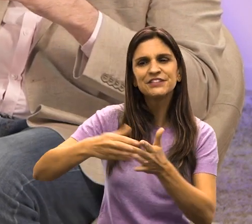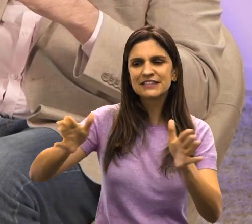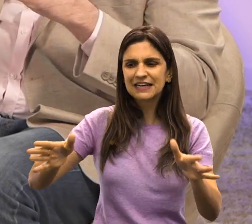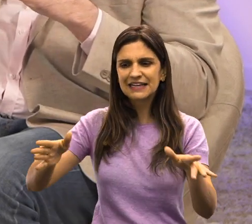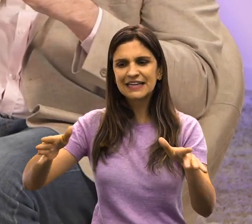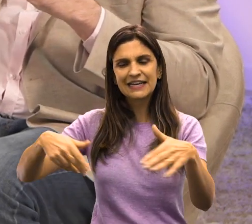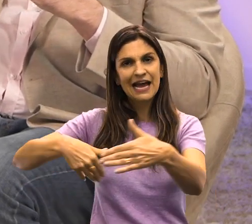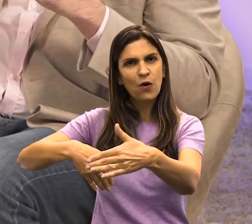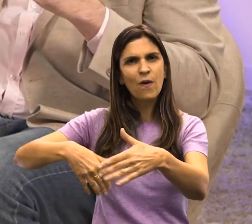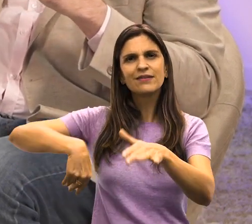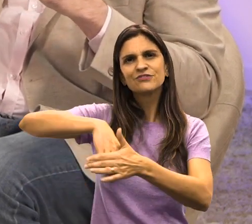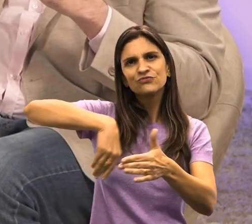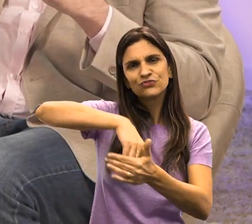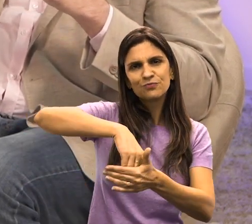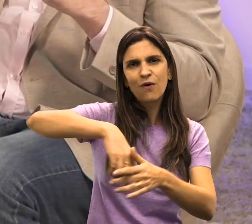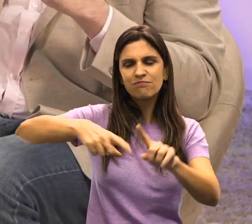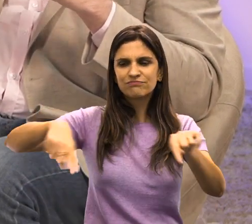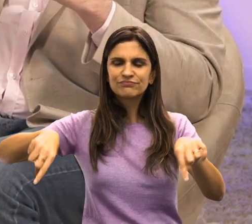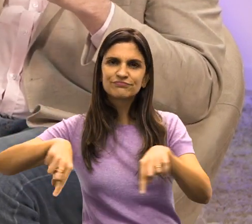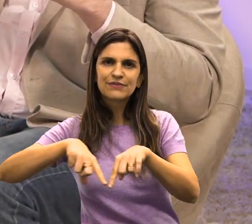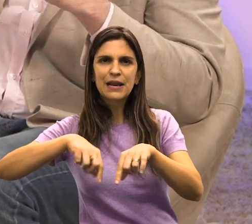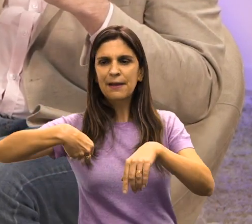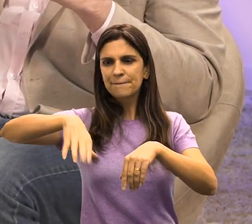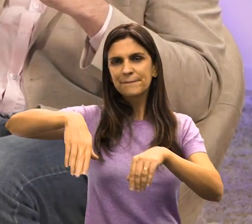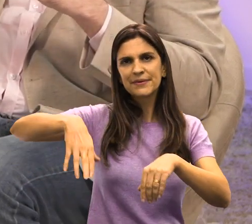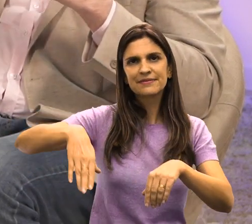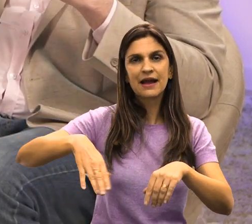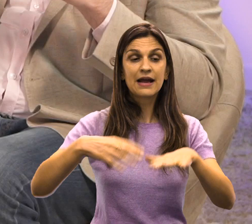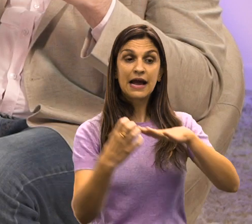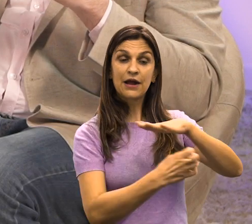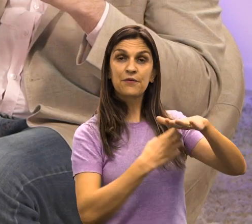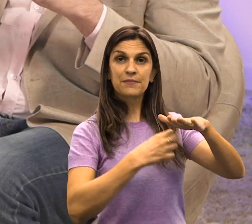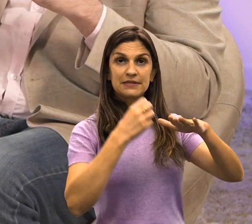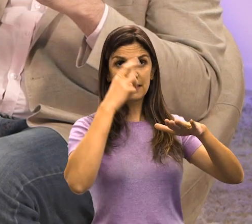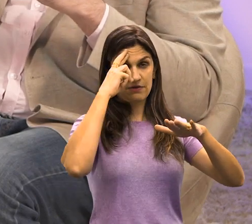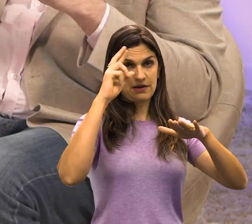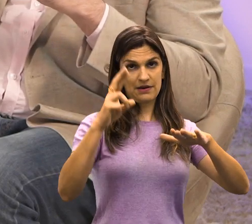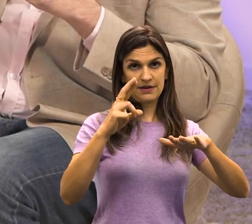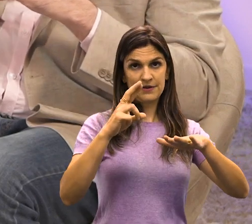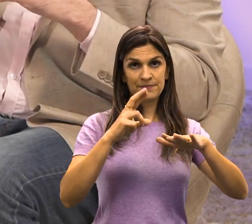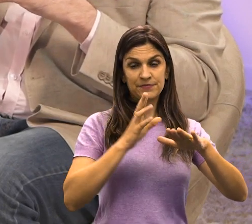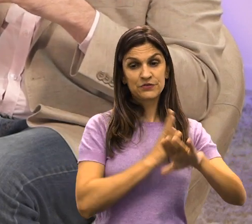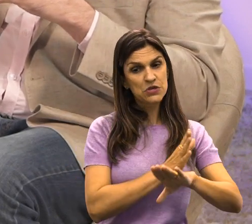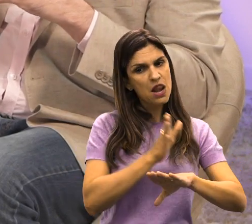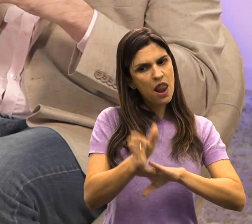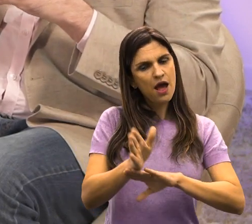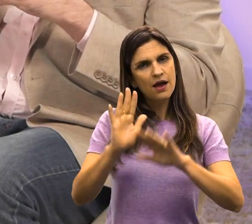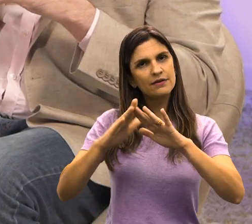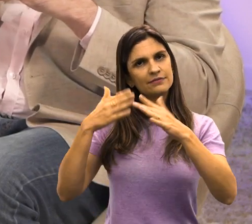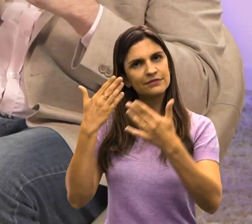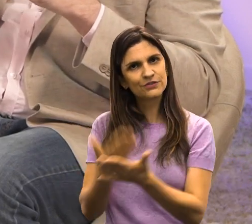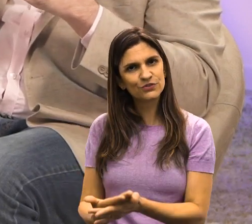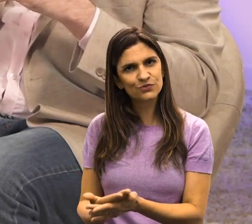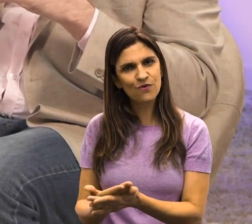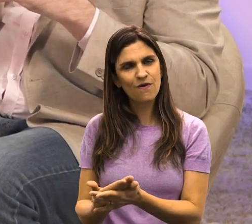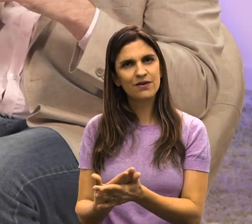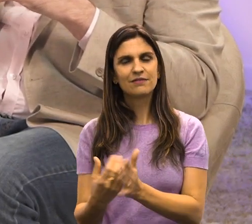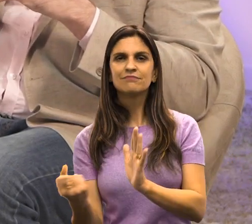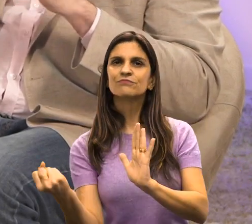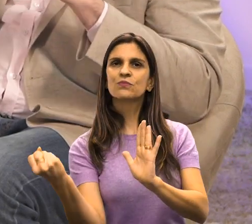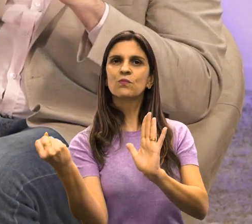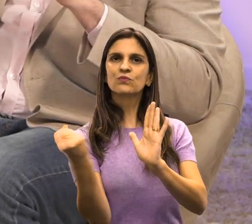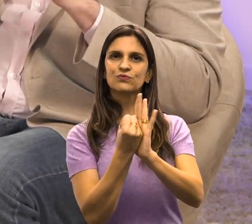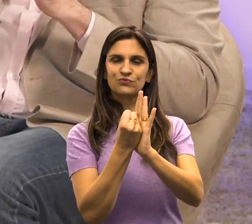enfim, com esse empresário. Então, o empresário tem essa liberdade de procurar a escola, de ter um